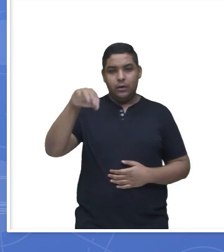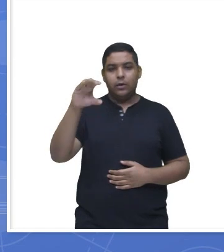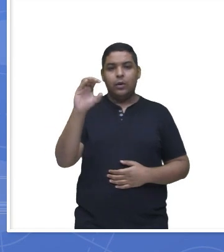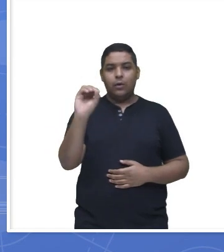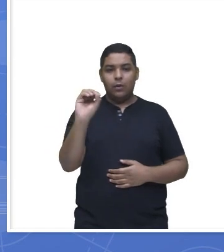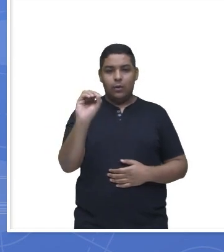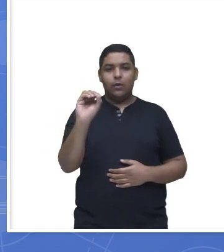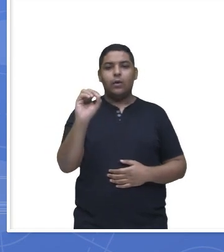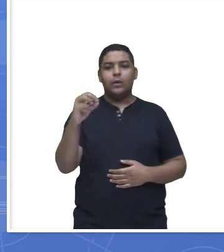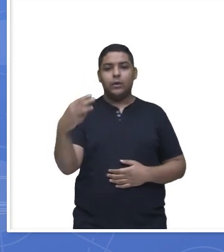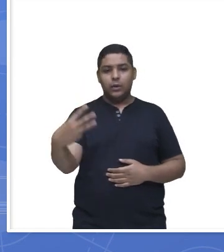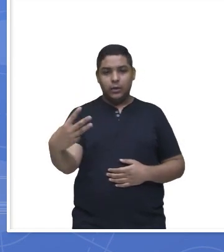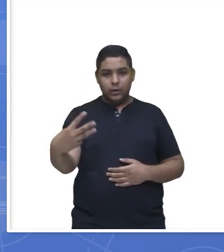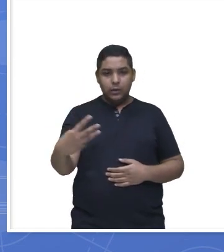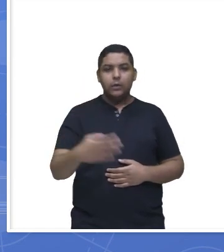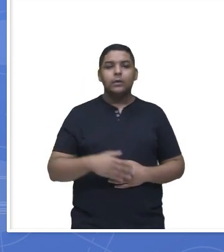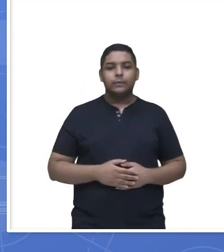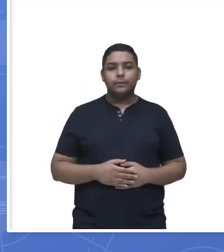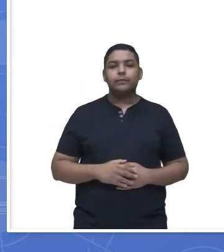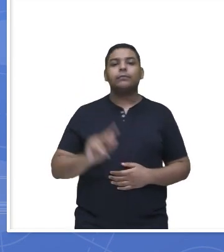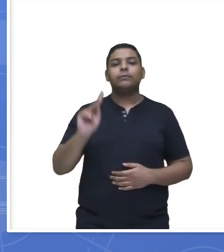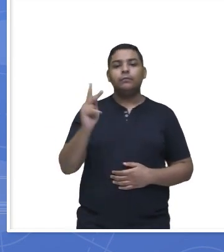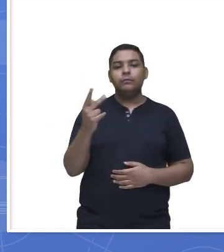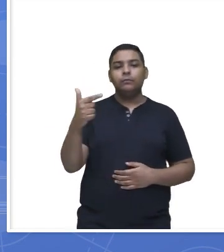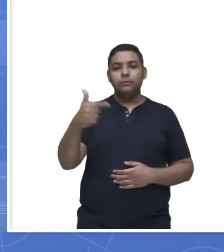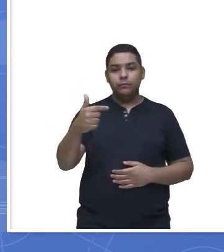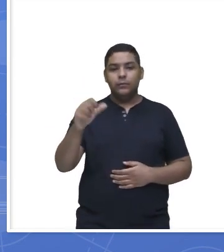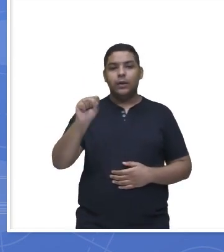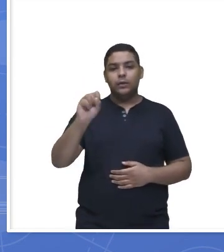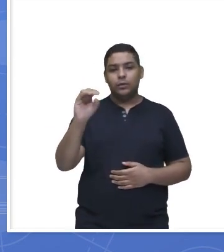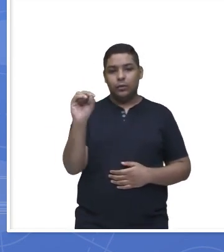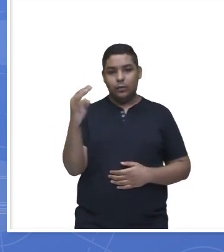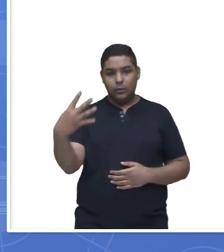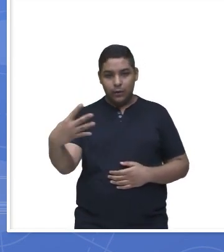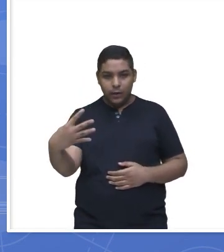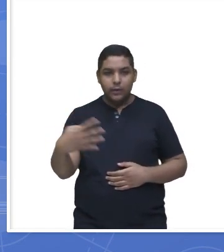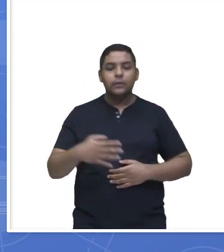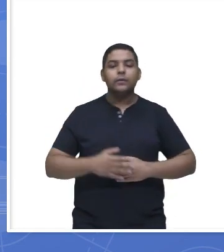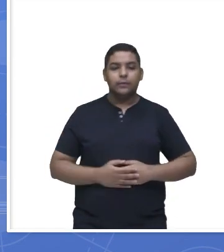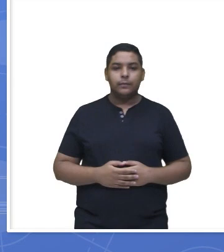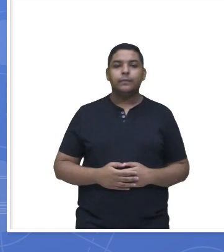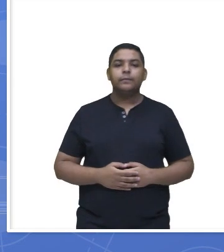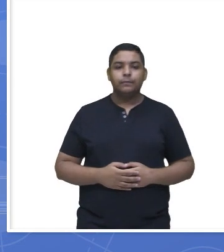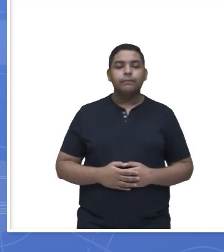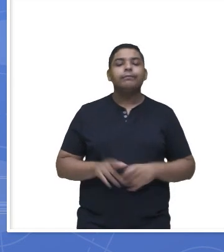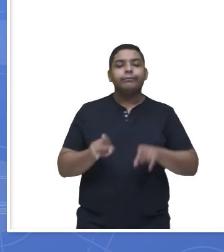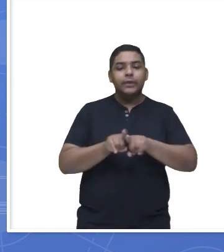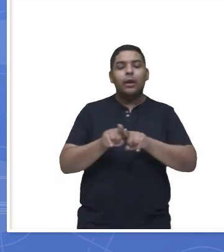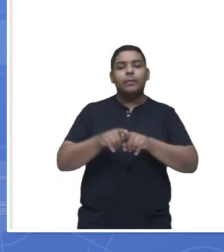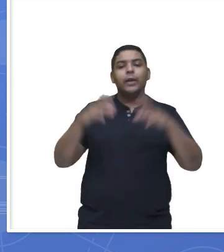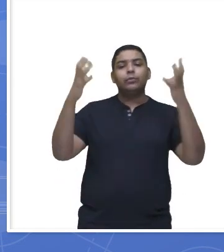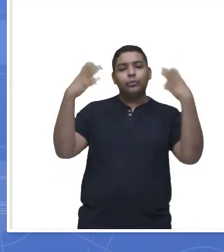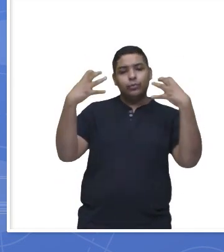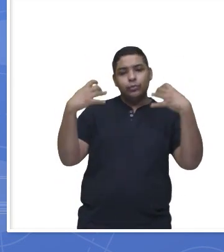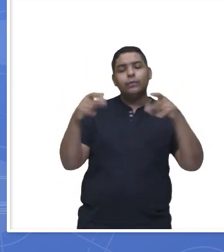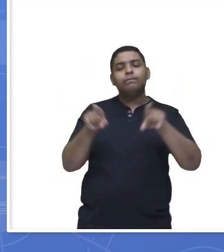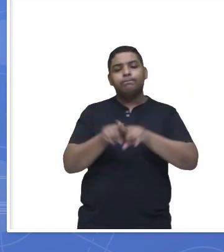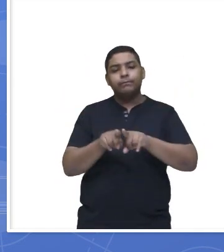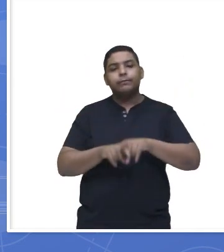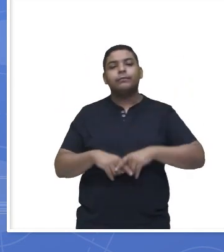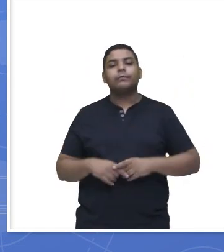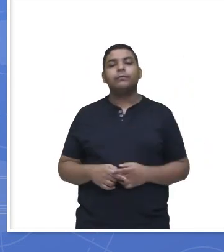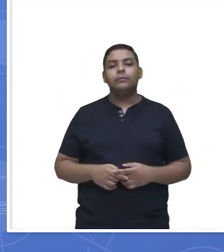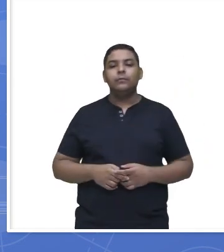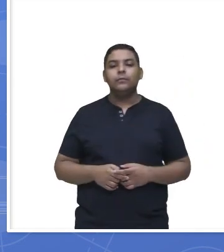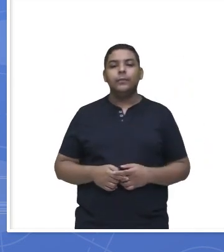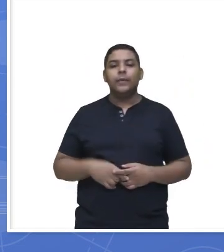carvão, e do ácido sulfúrico, que vai se precipitar em forma de chuva também pode ocorrer na forma de neve